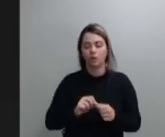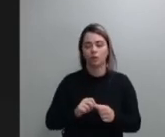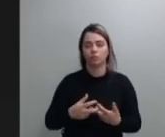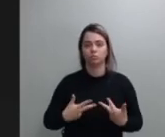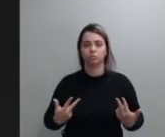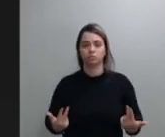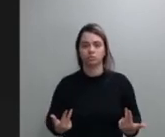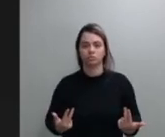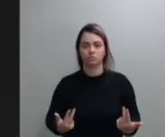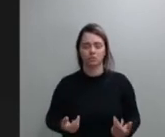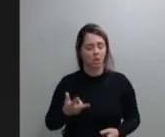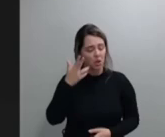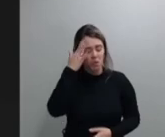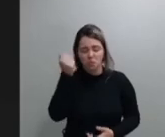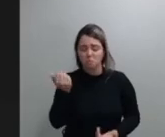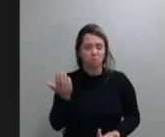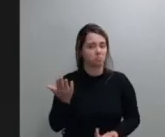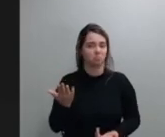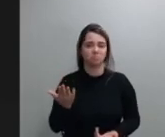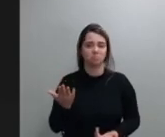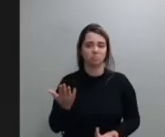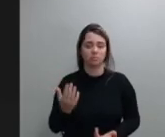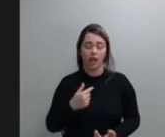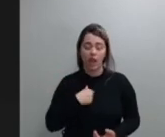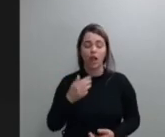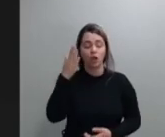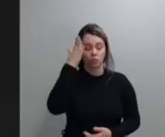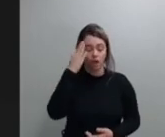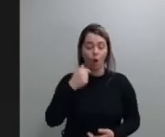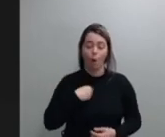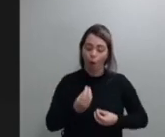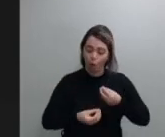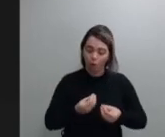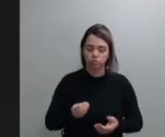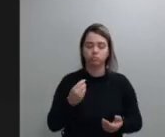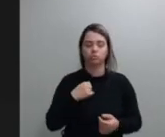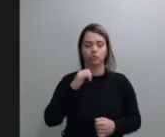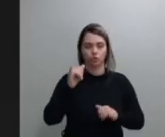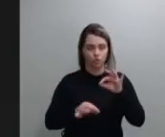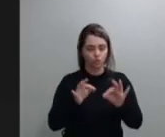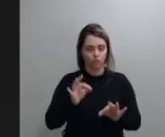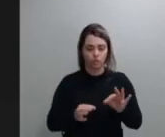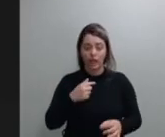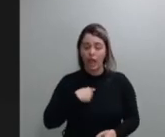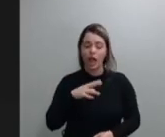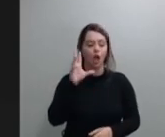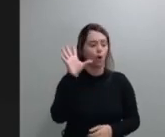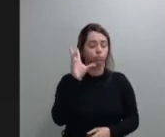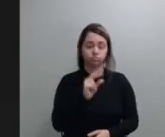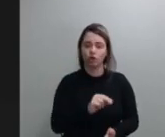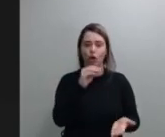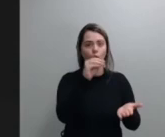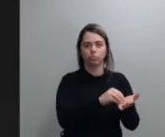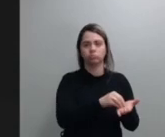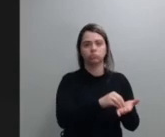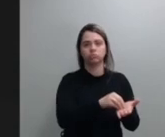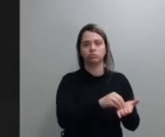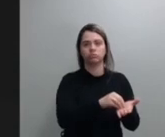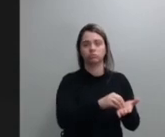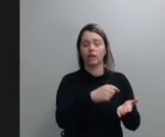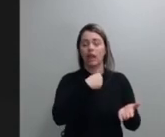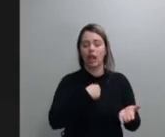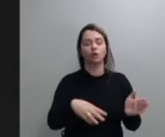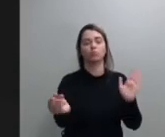eu não sei eu sei que eu como juiz não aplicarei eu não aplicarei eu não